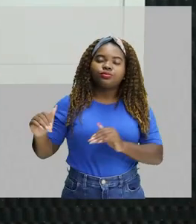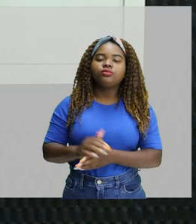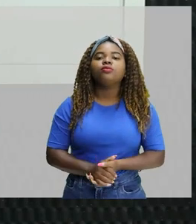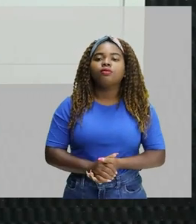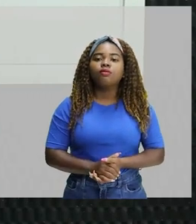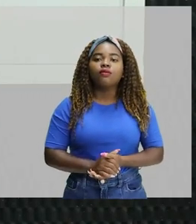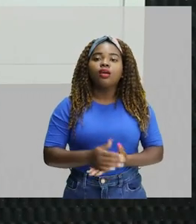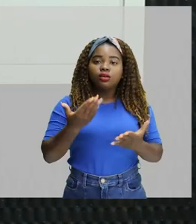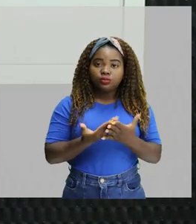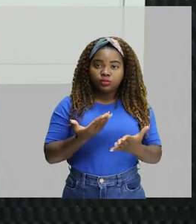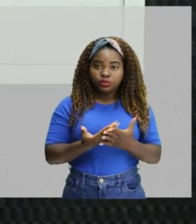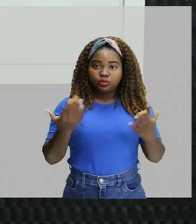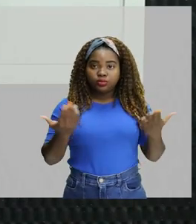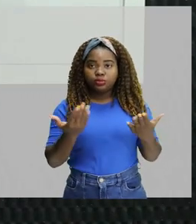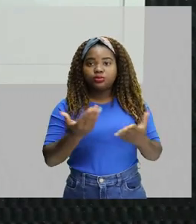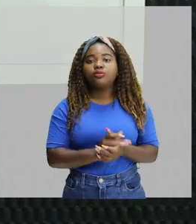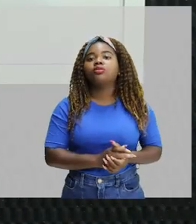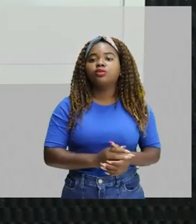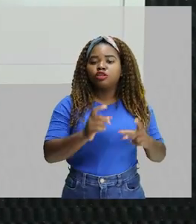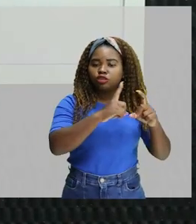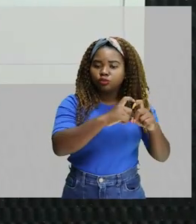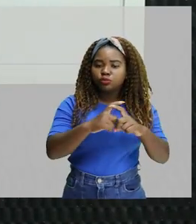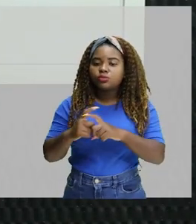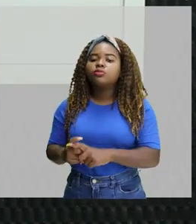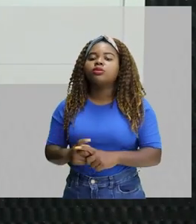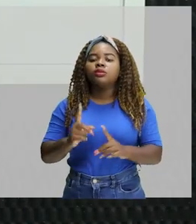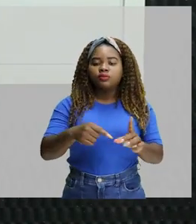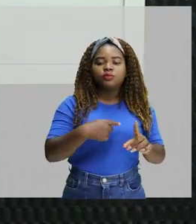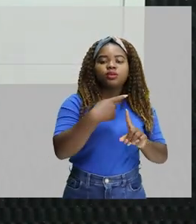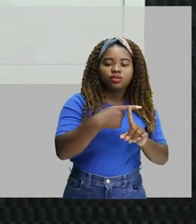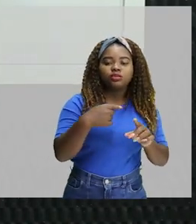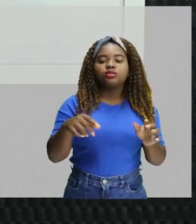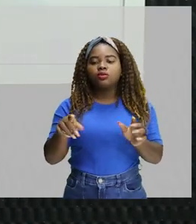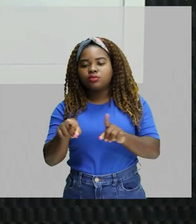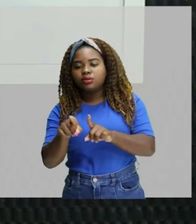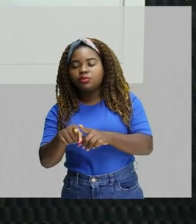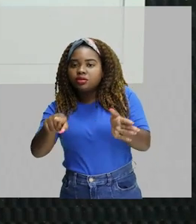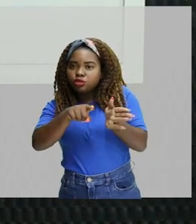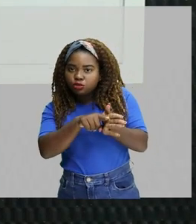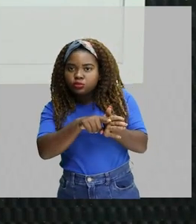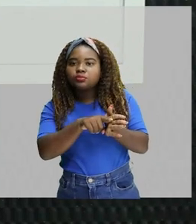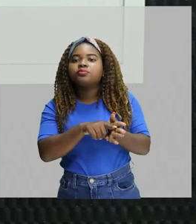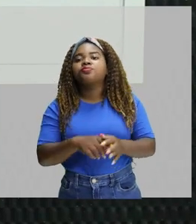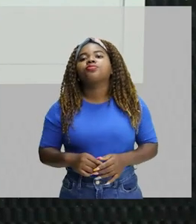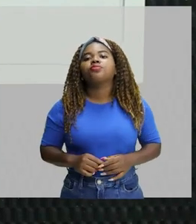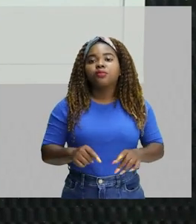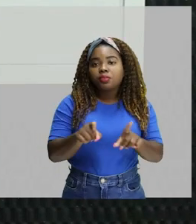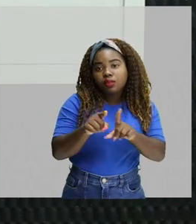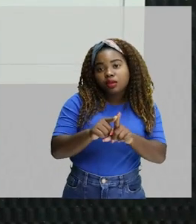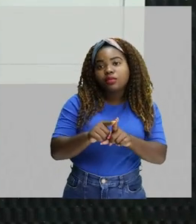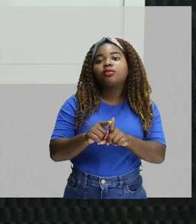operações com polinômios né já vimos aqui adição vimos subtração vimos também eh